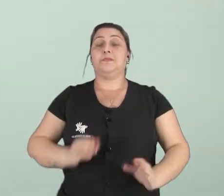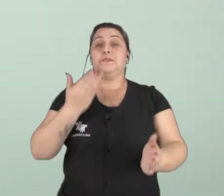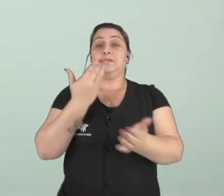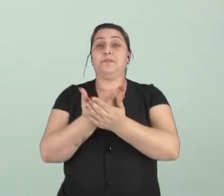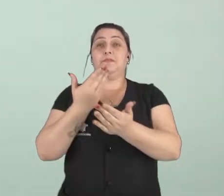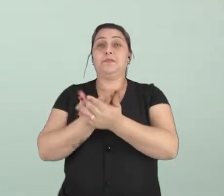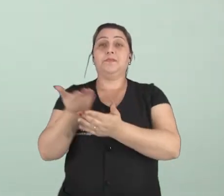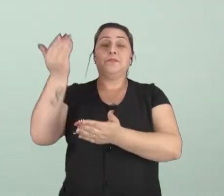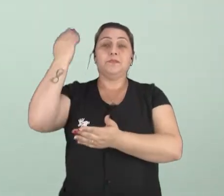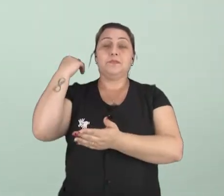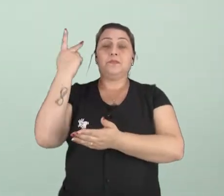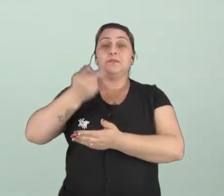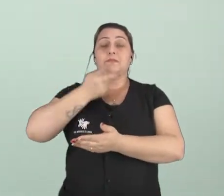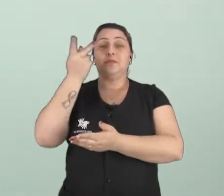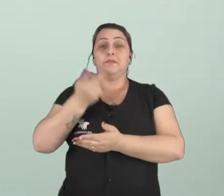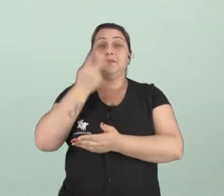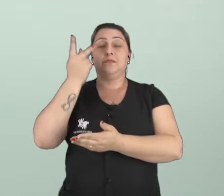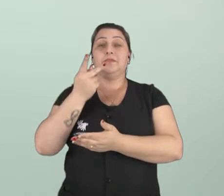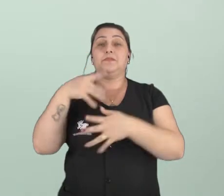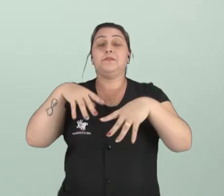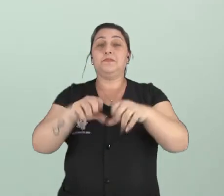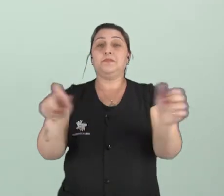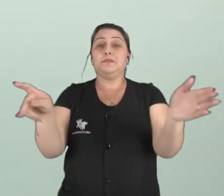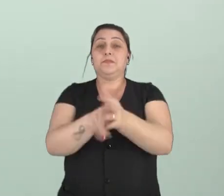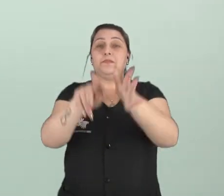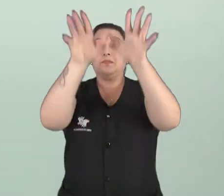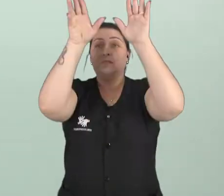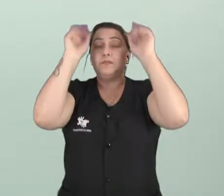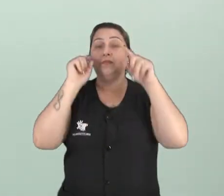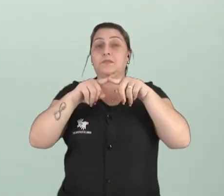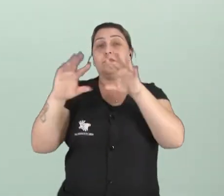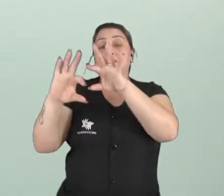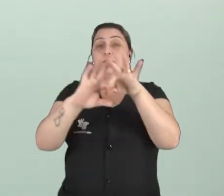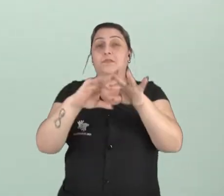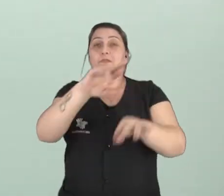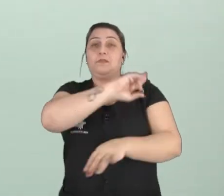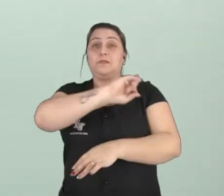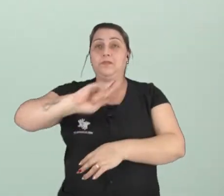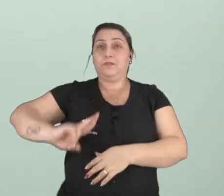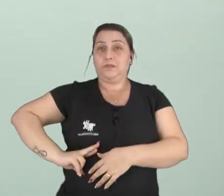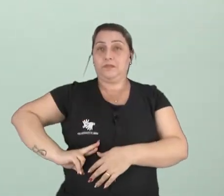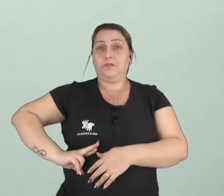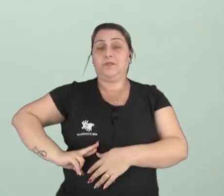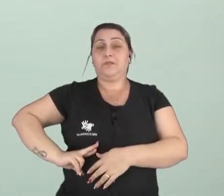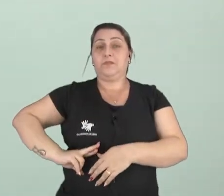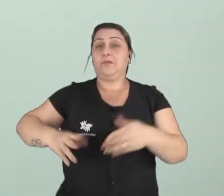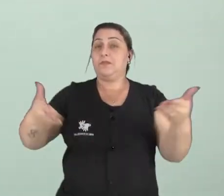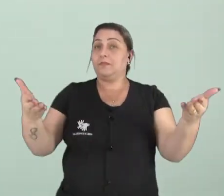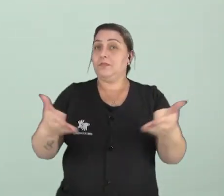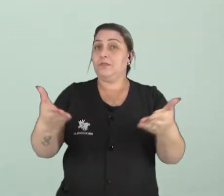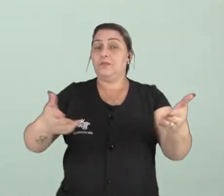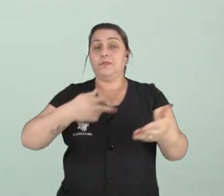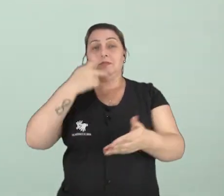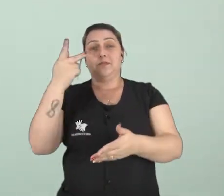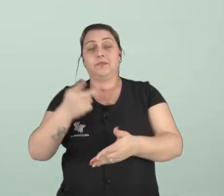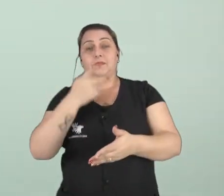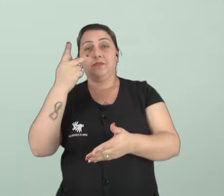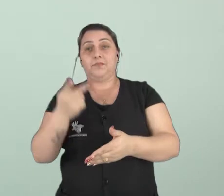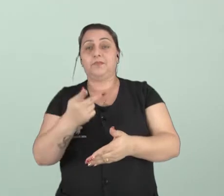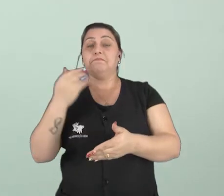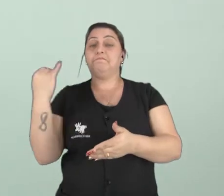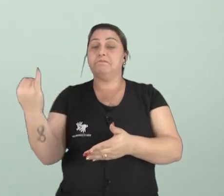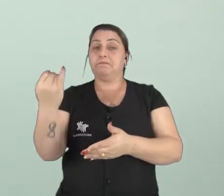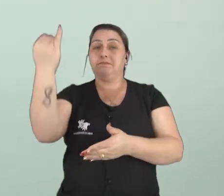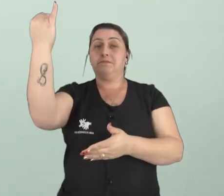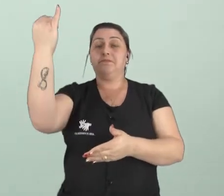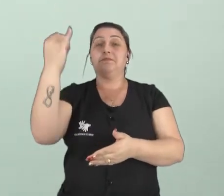aulas passadas a gente discutiu sobre o território do Acre, né, mas no contexto da república. Então, hoje a gente vai falar sobre uma coisa